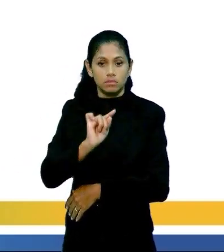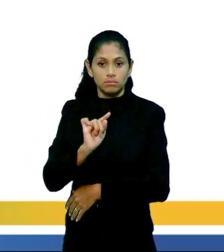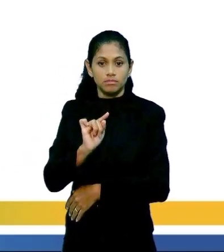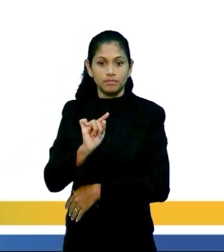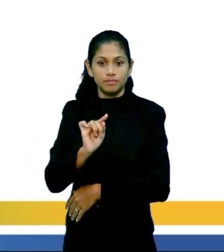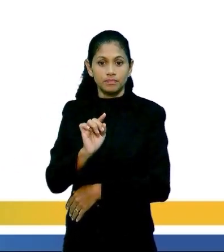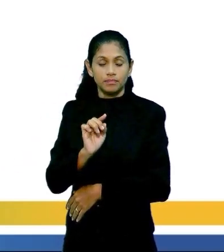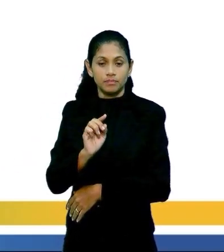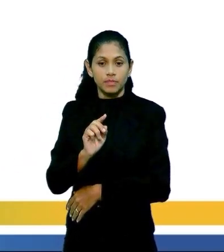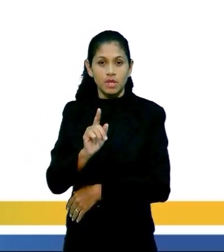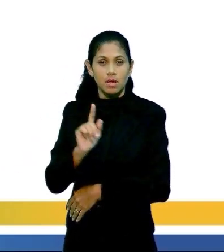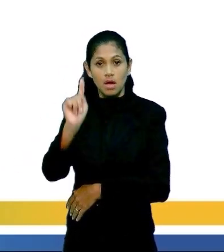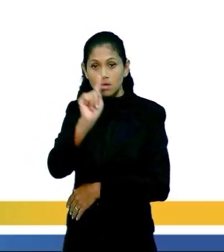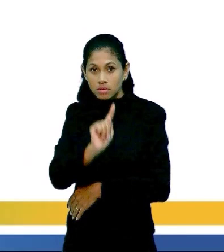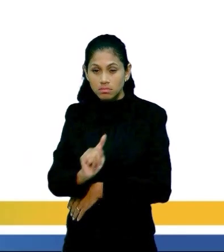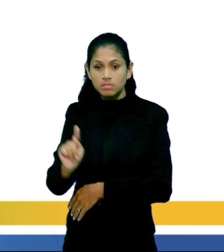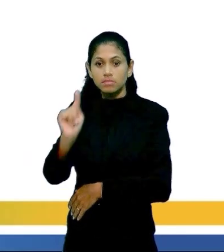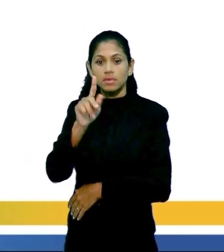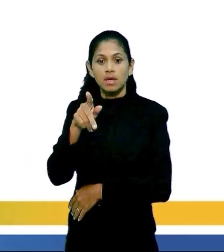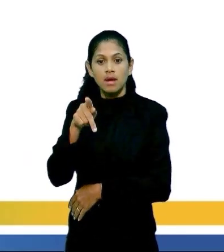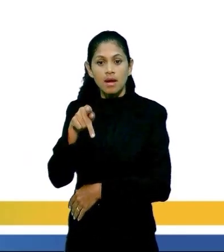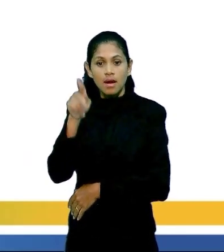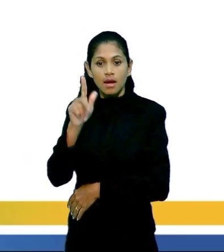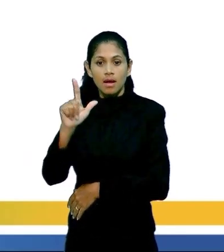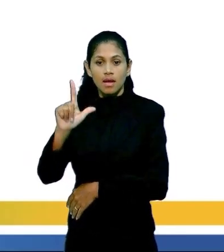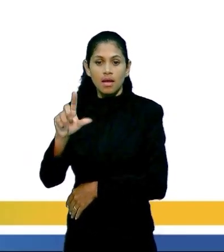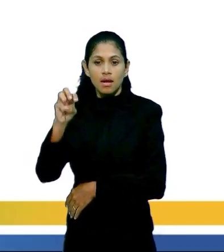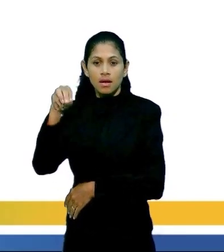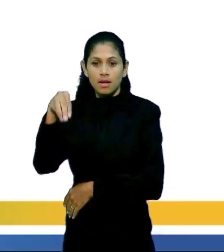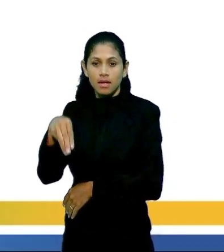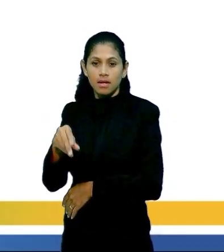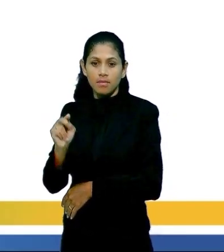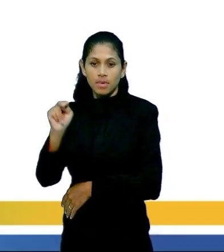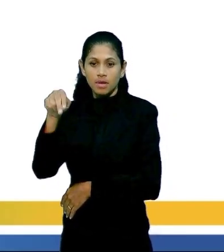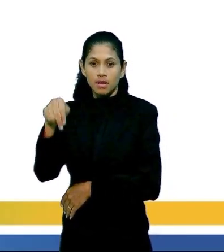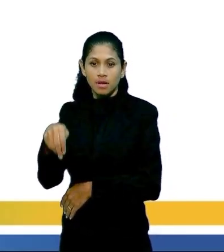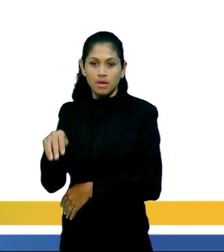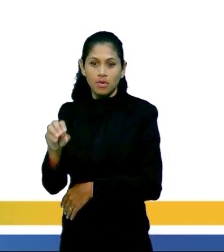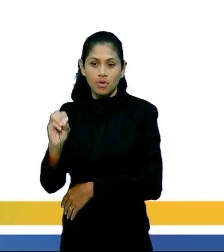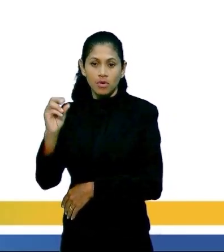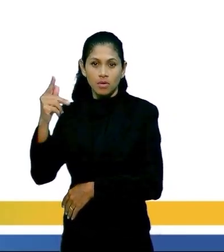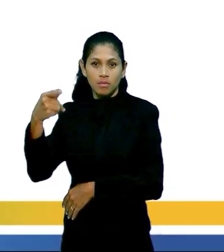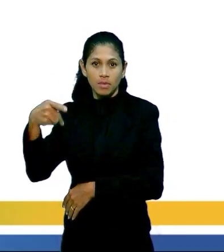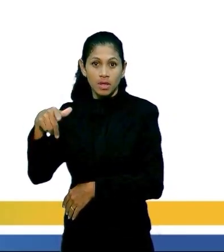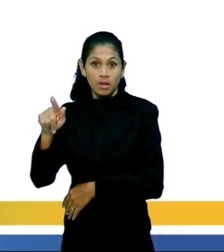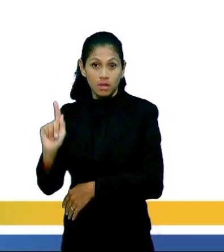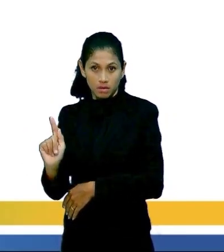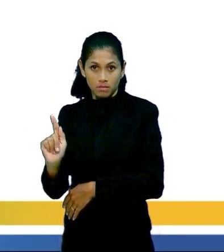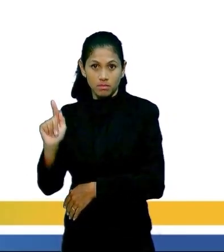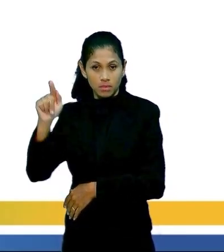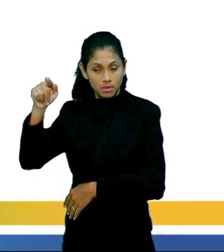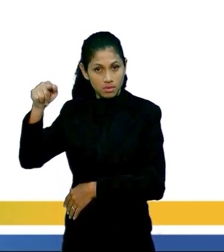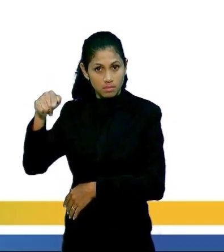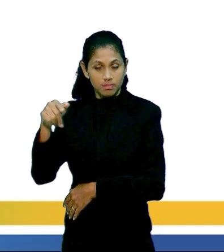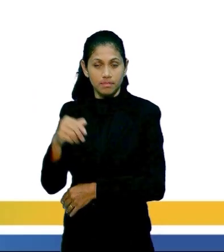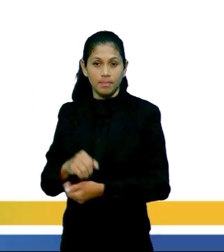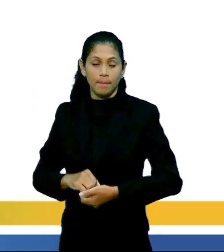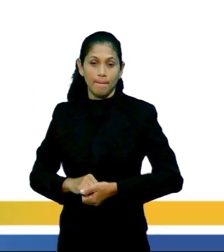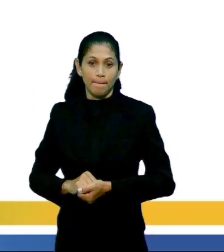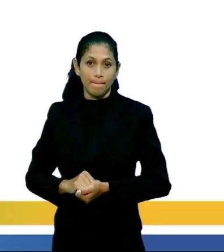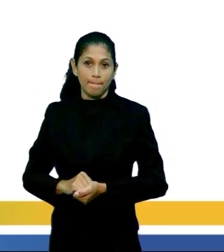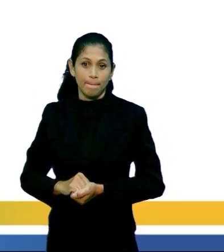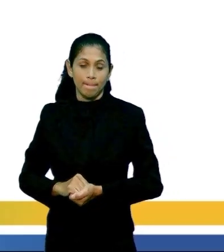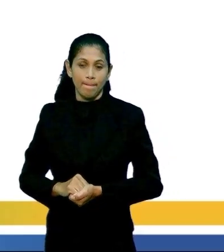camada K, L, M, N, O, P e a Q, totalizando 7